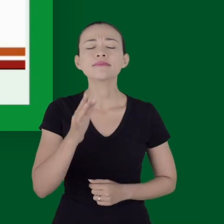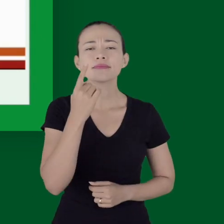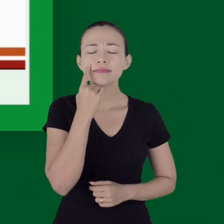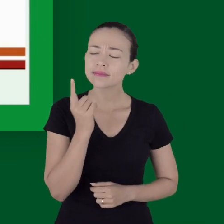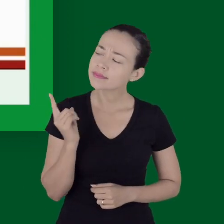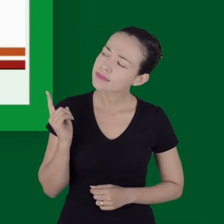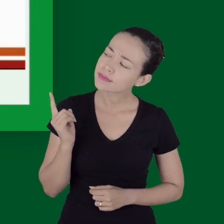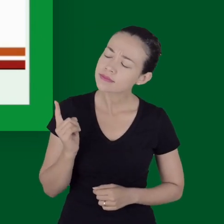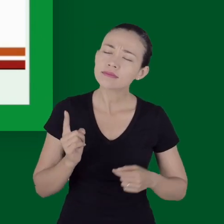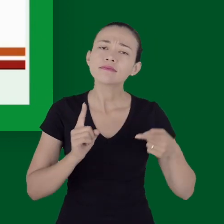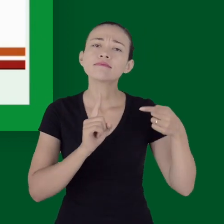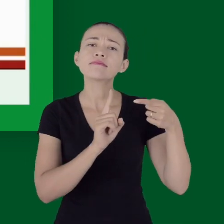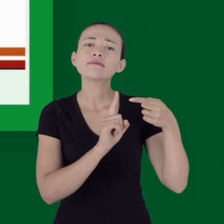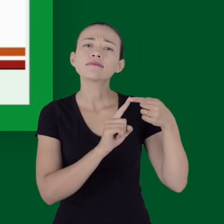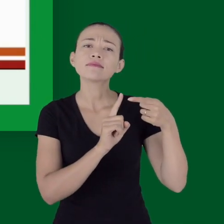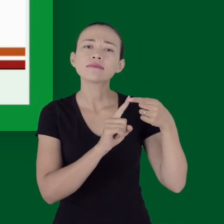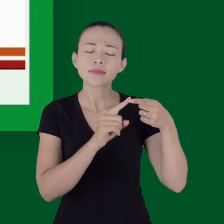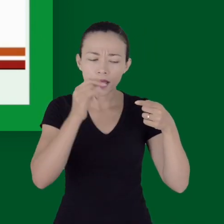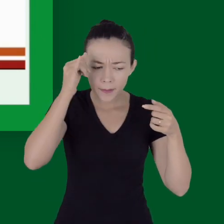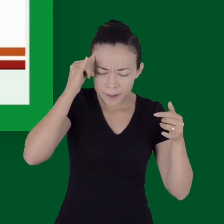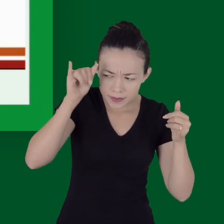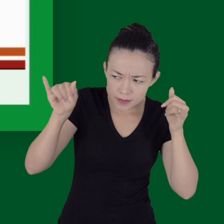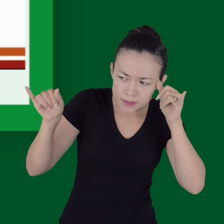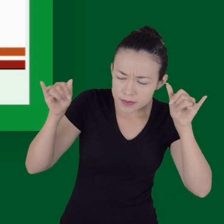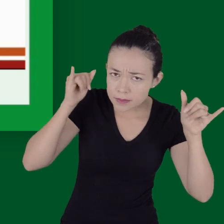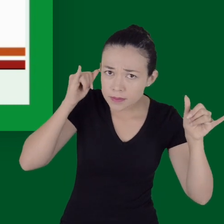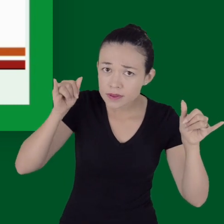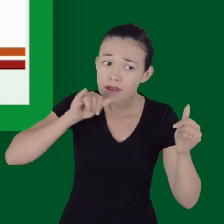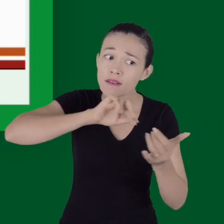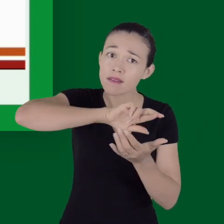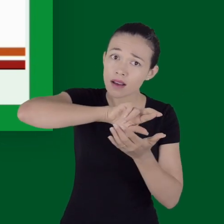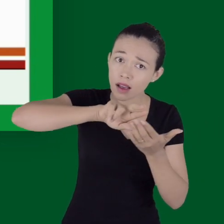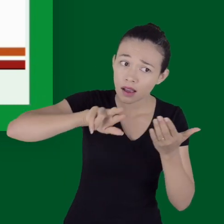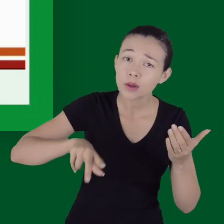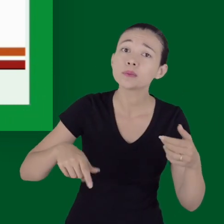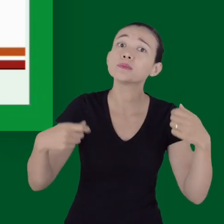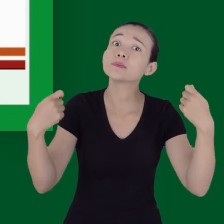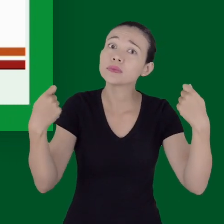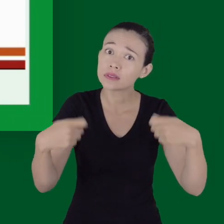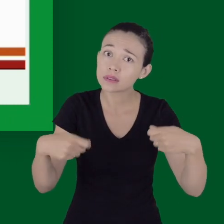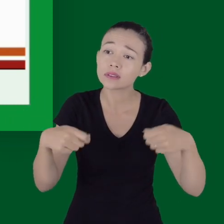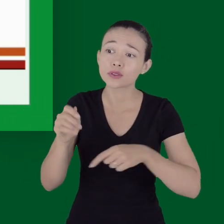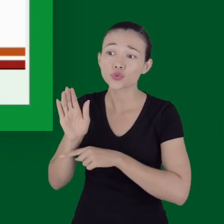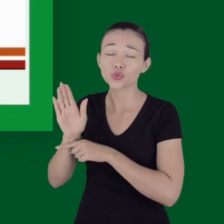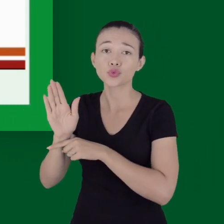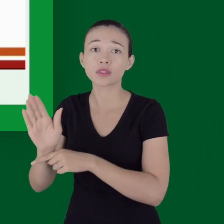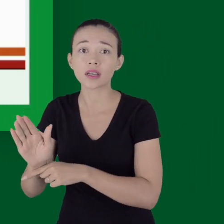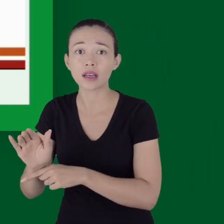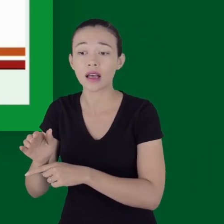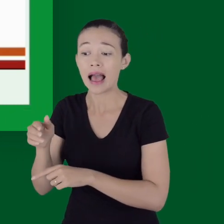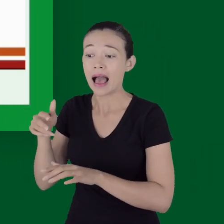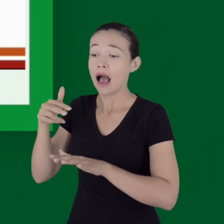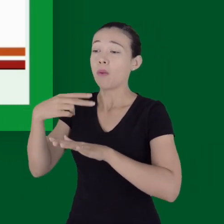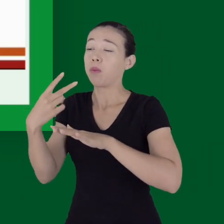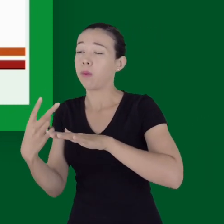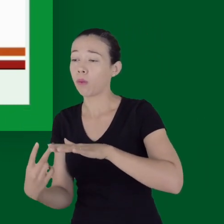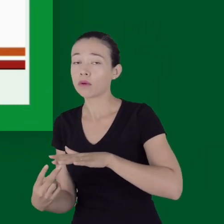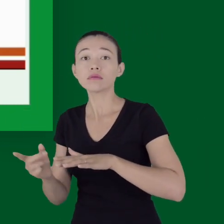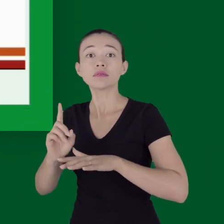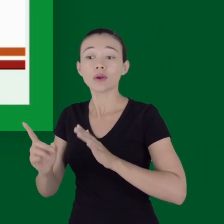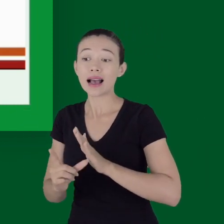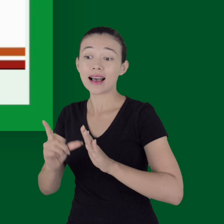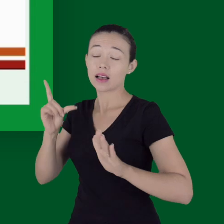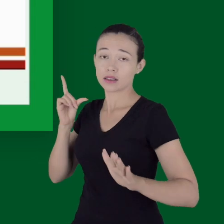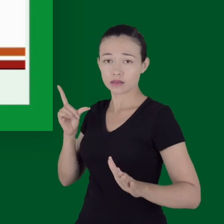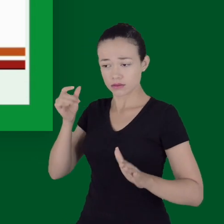Importante aqui falar desse elo da prevenção, porque as maiores intervenções, elas devem ser feitas justamente na prevenção, né? A gente não